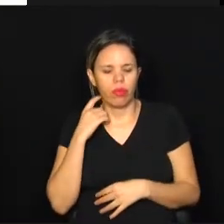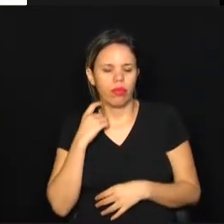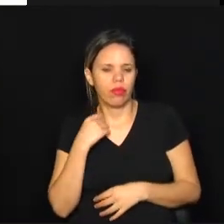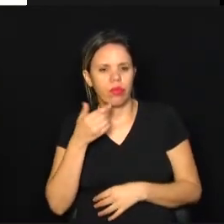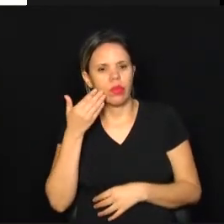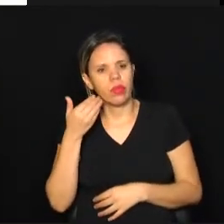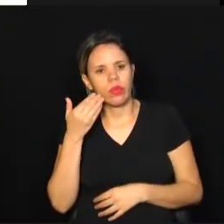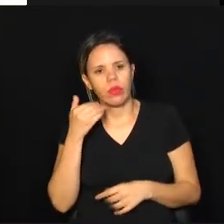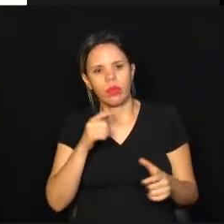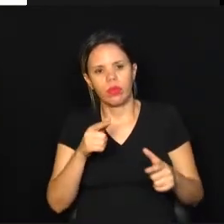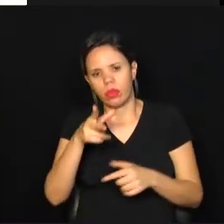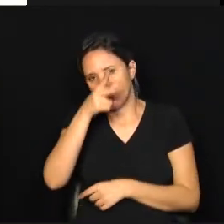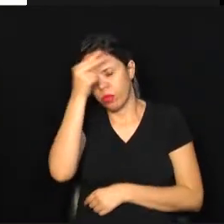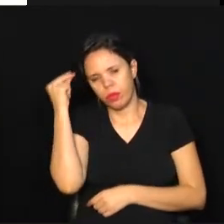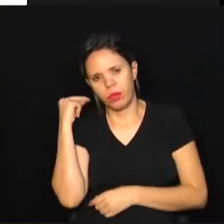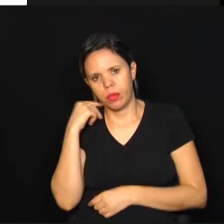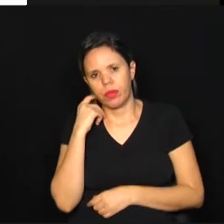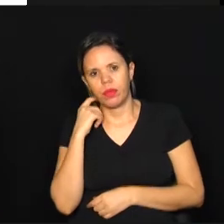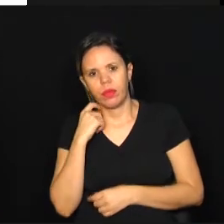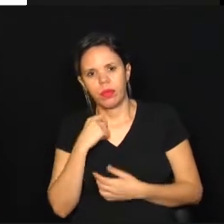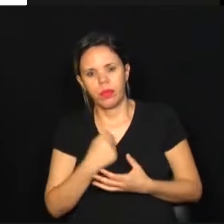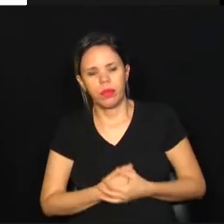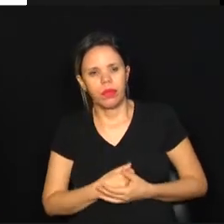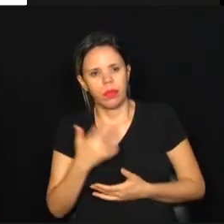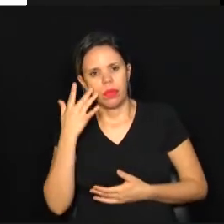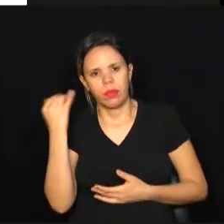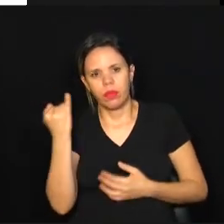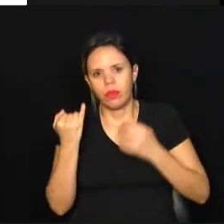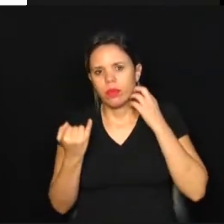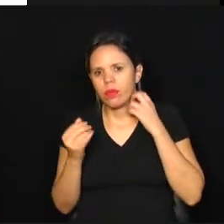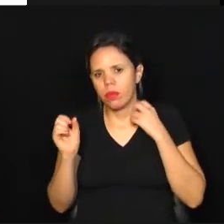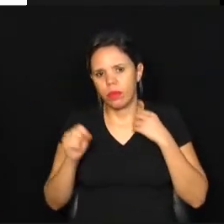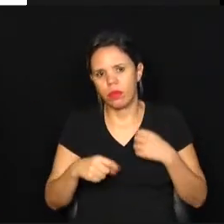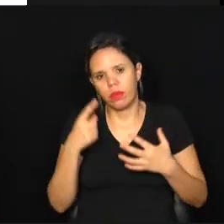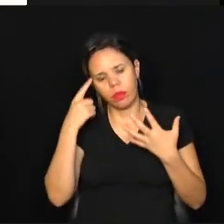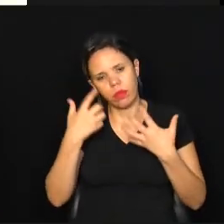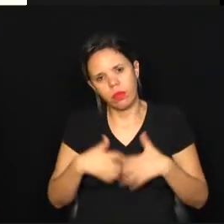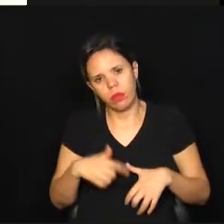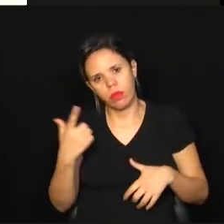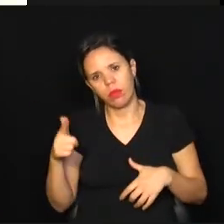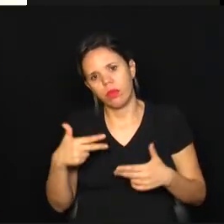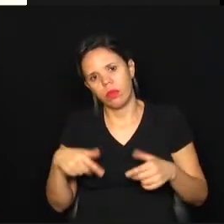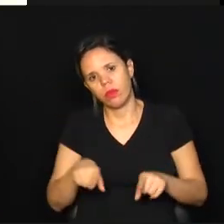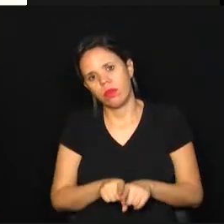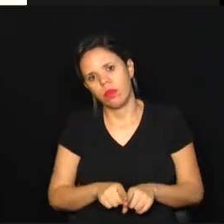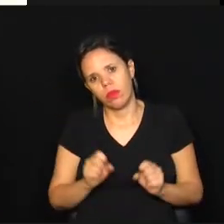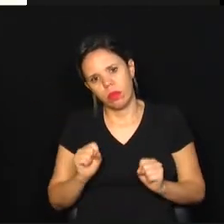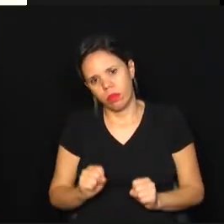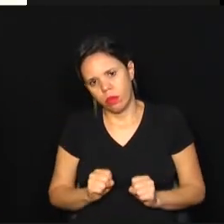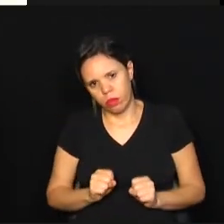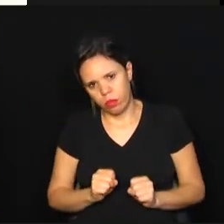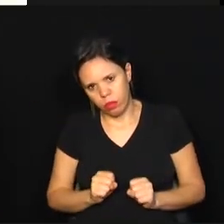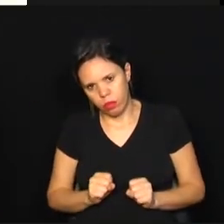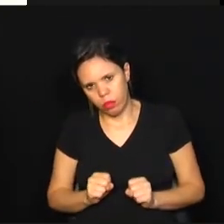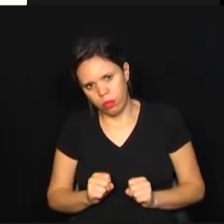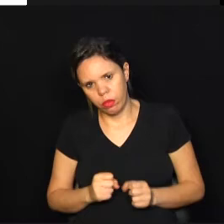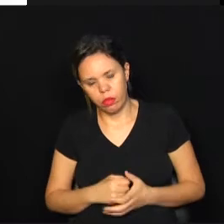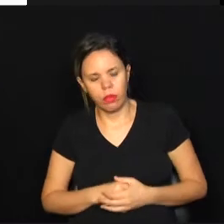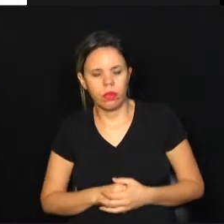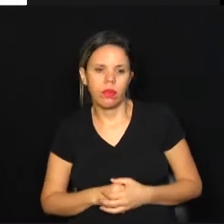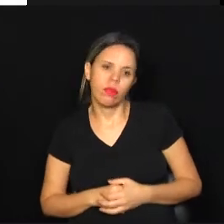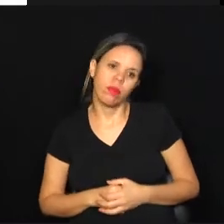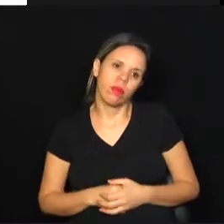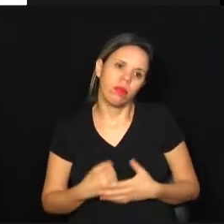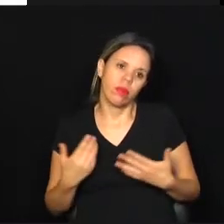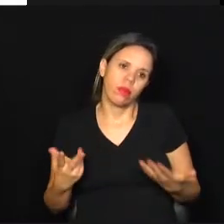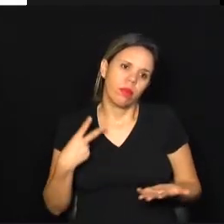desse espaço público. E acho que é importante, sim, a gente pensar como outros instrumentos que a gente pode abordar.